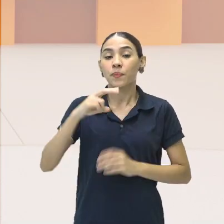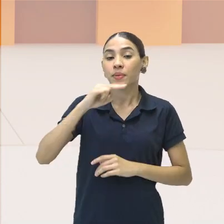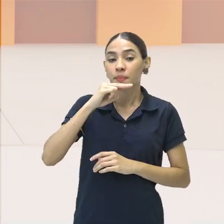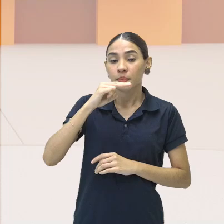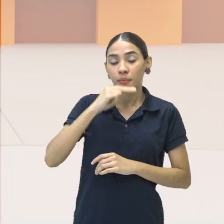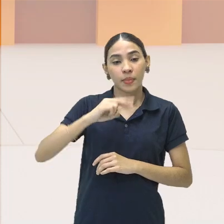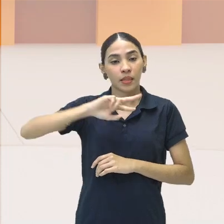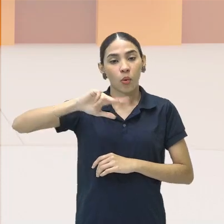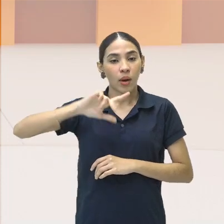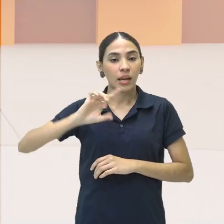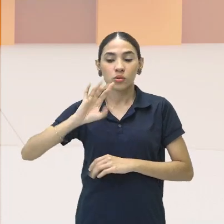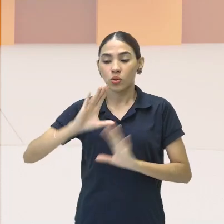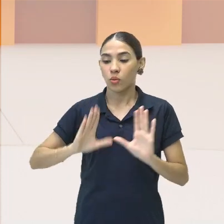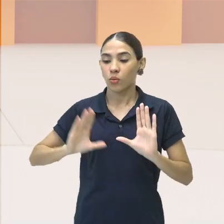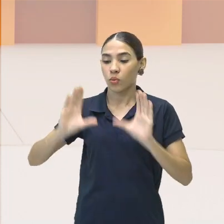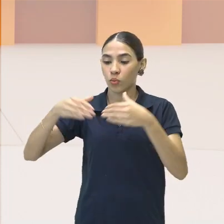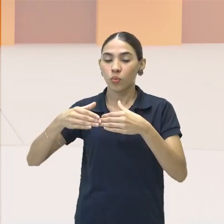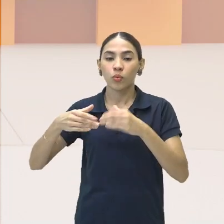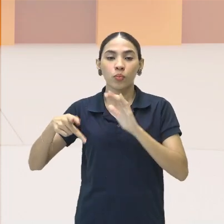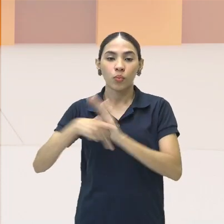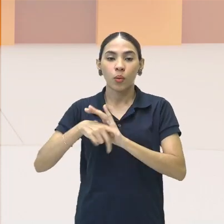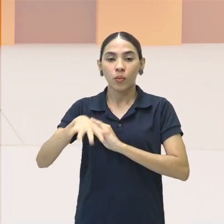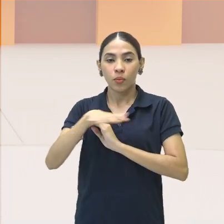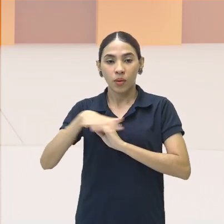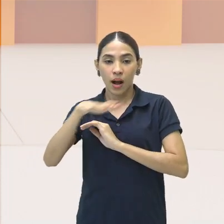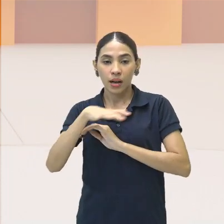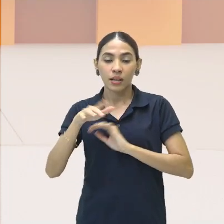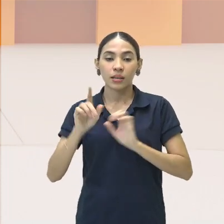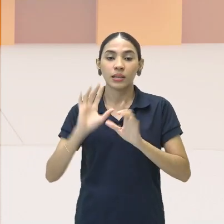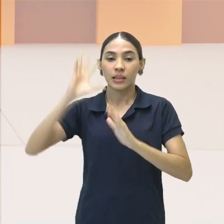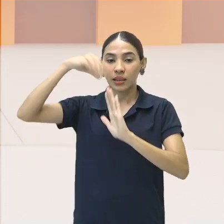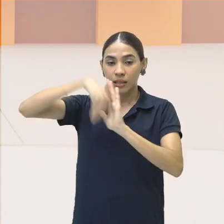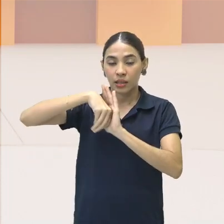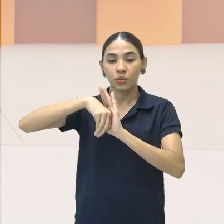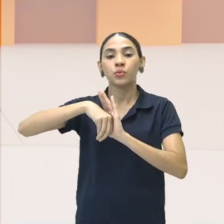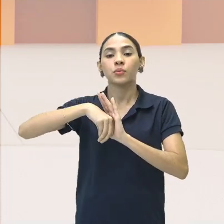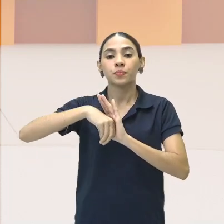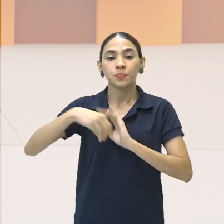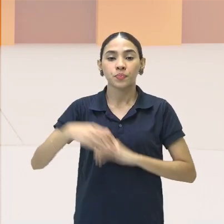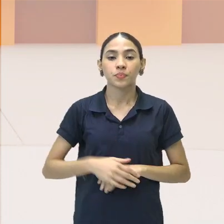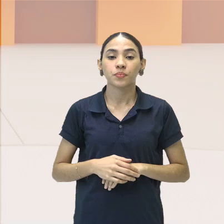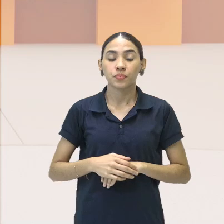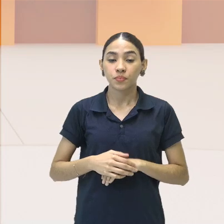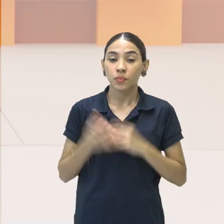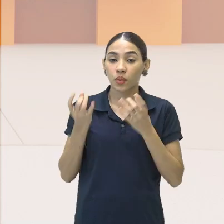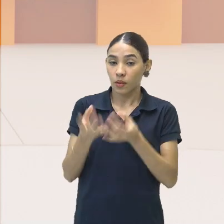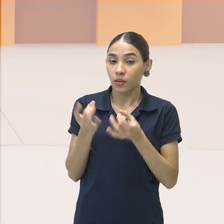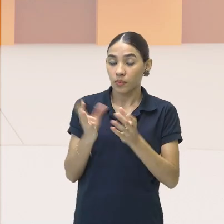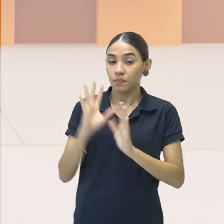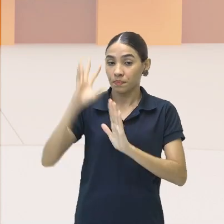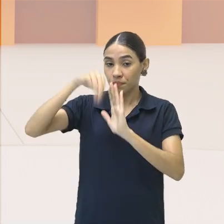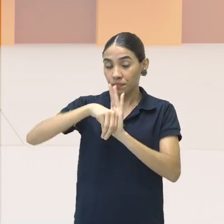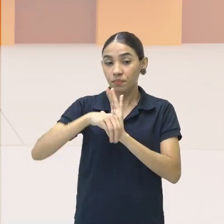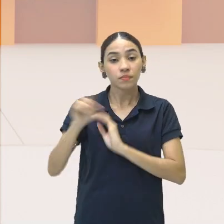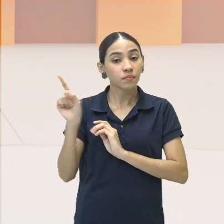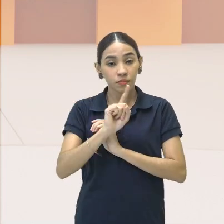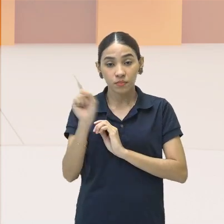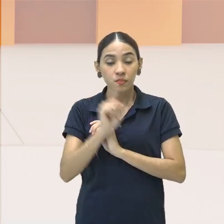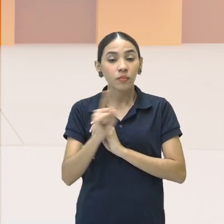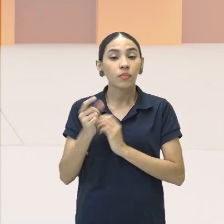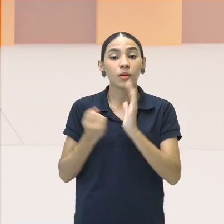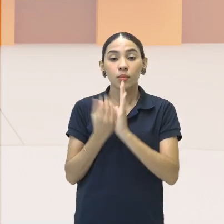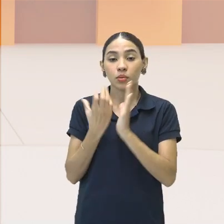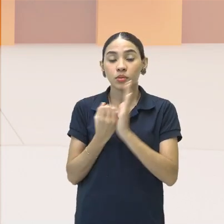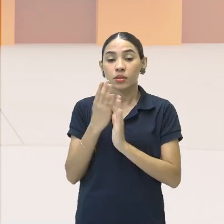ficava restrita ao ambiente local, ao ambiente interno, ou melhor dizendo, ao mercado interno. A sua produção